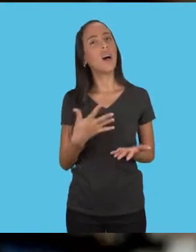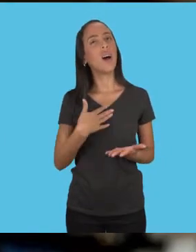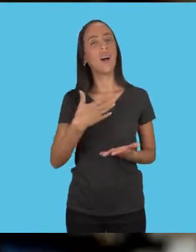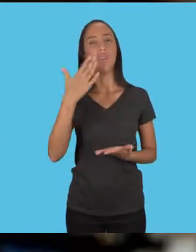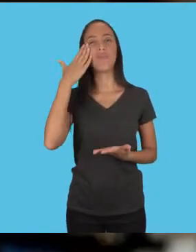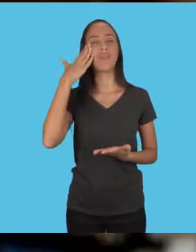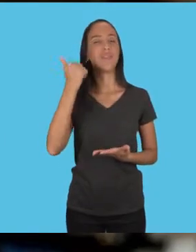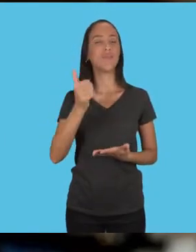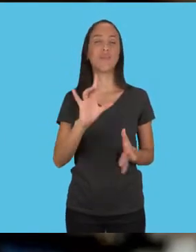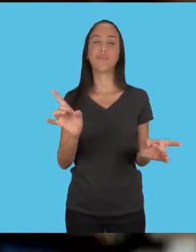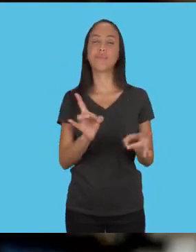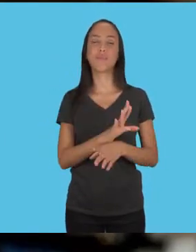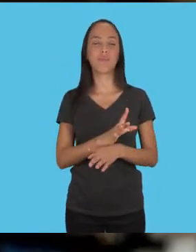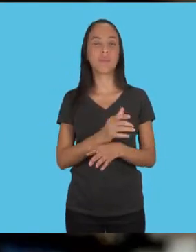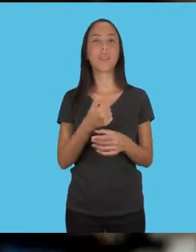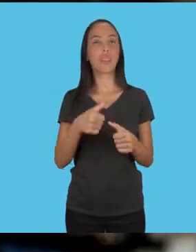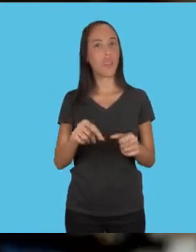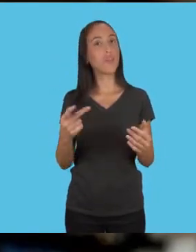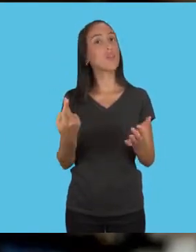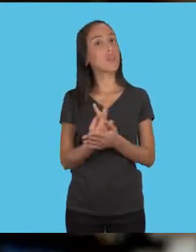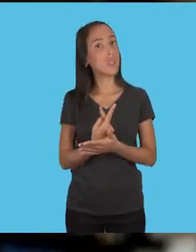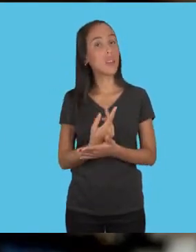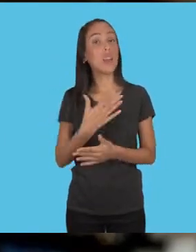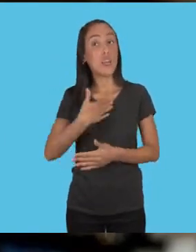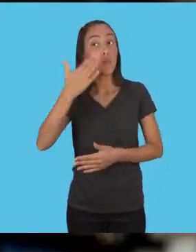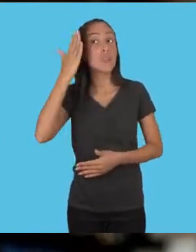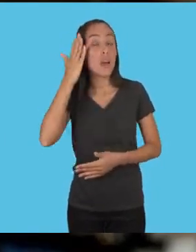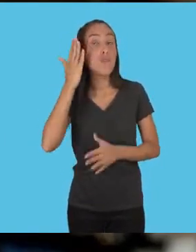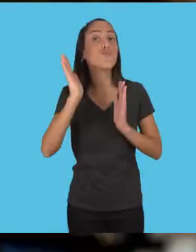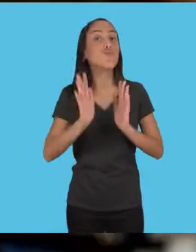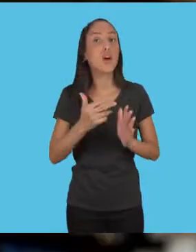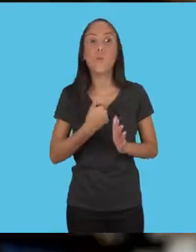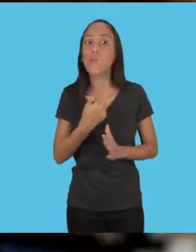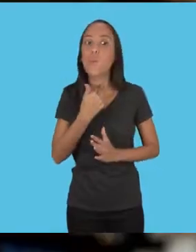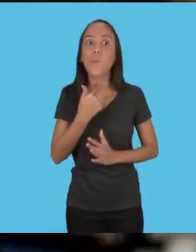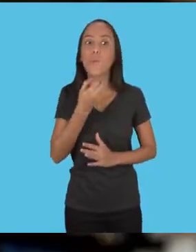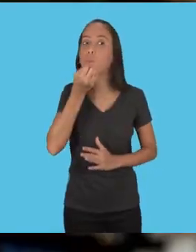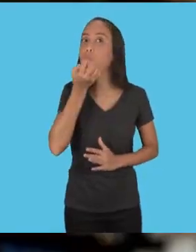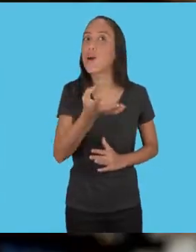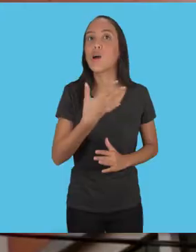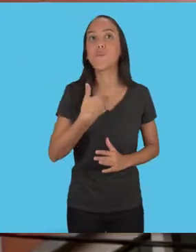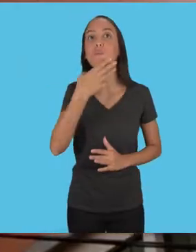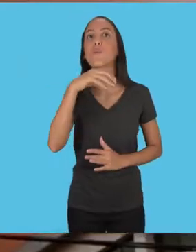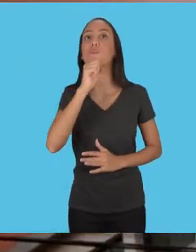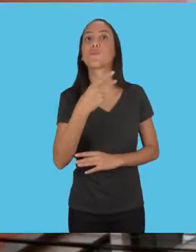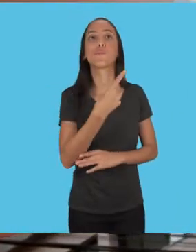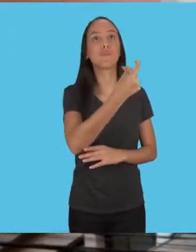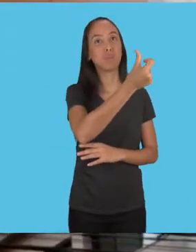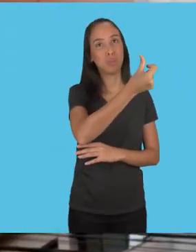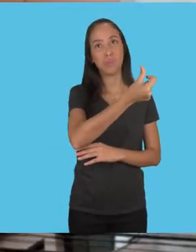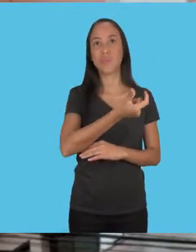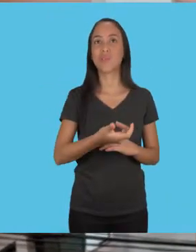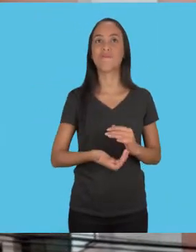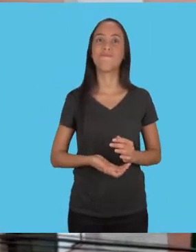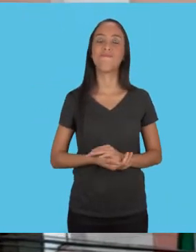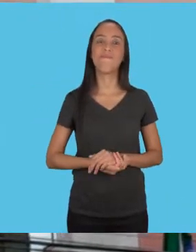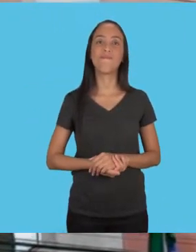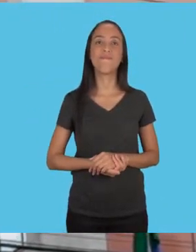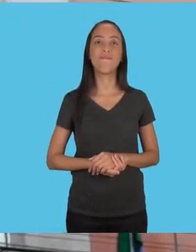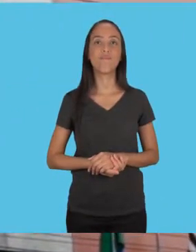sabia exatamente o que estava acontecendo e sabia que não era para dizer que meu pai tinha ido embora.